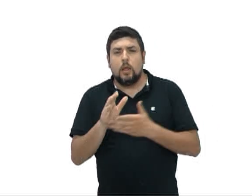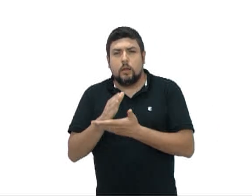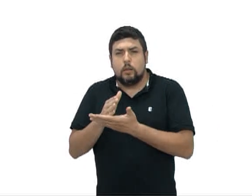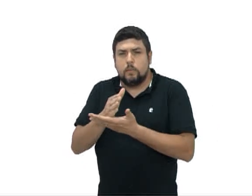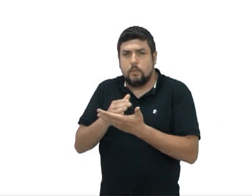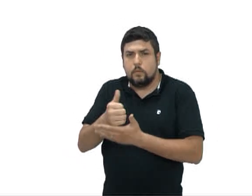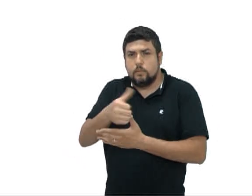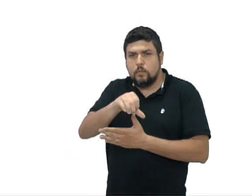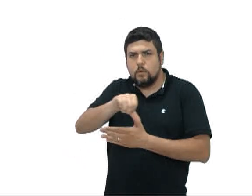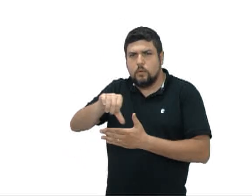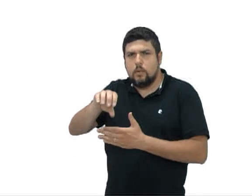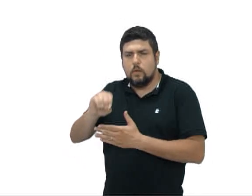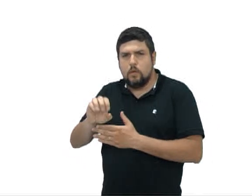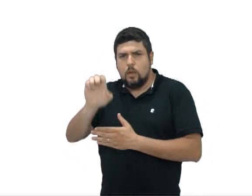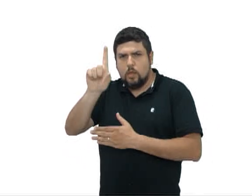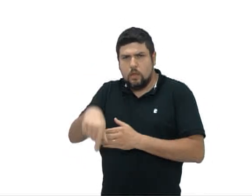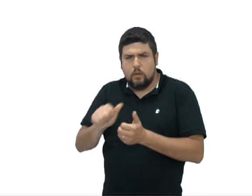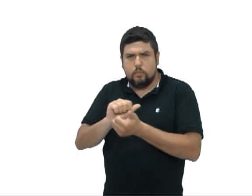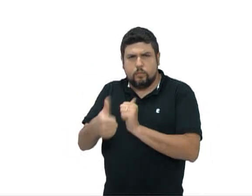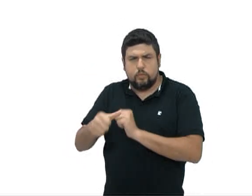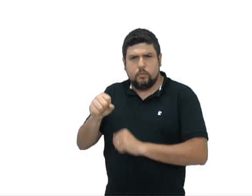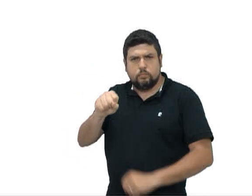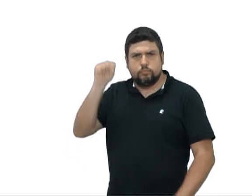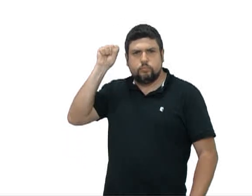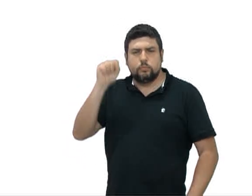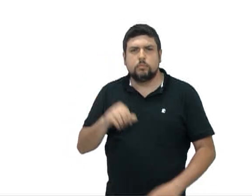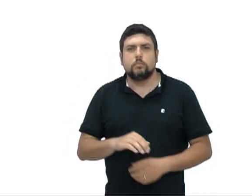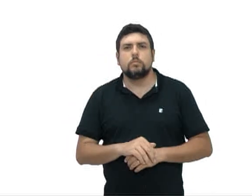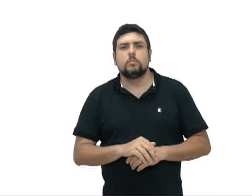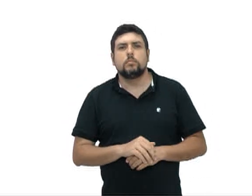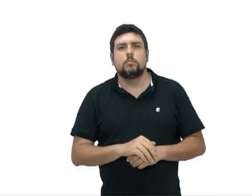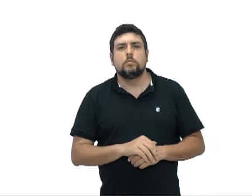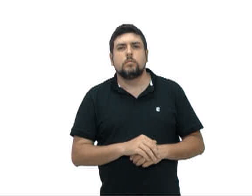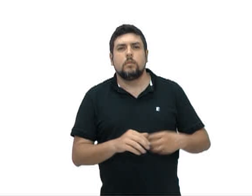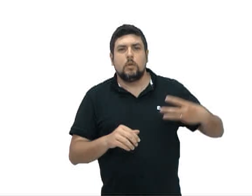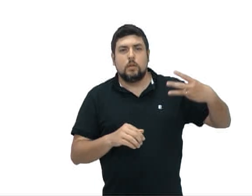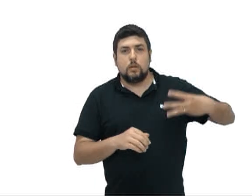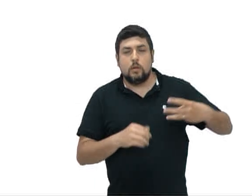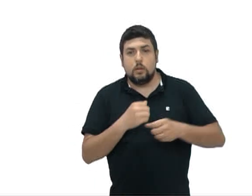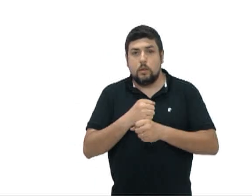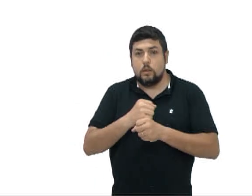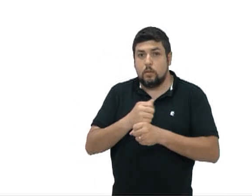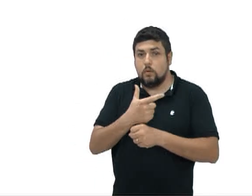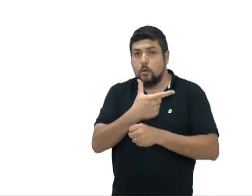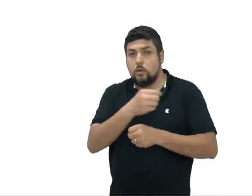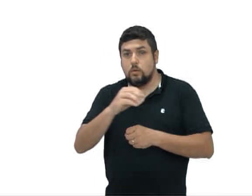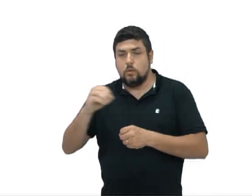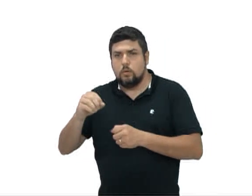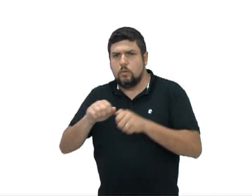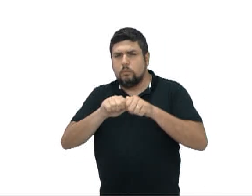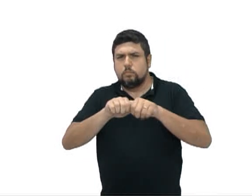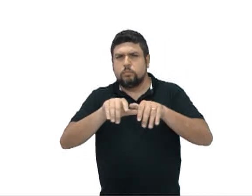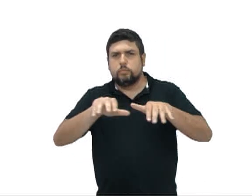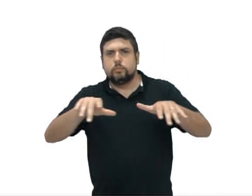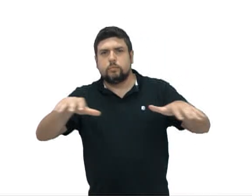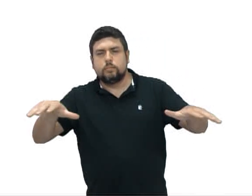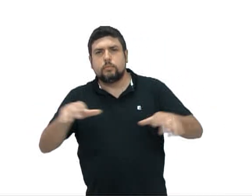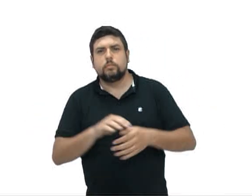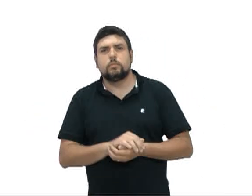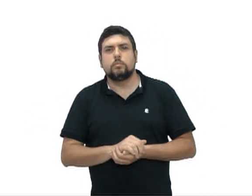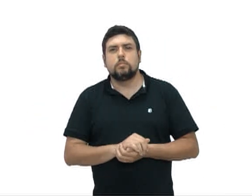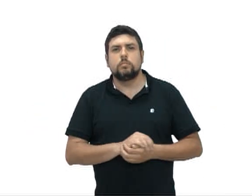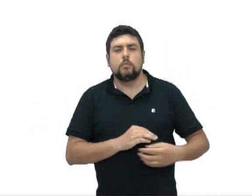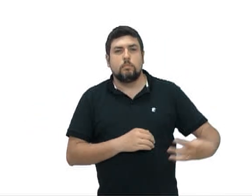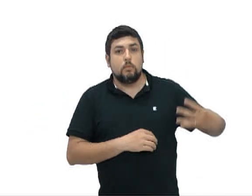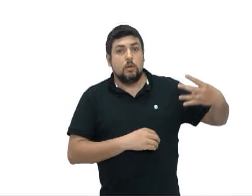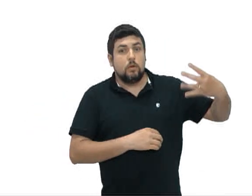rebelde. Terceiro, a partir dos anos 2000 o skate se populariza cada vez mais. E quarto, mesmo com